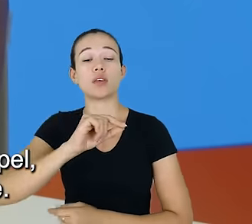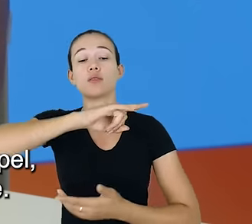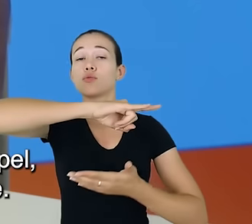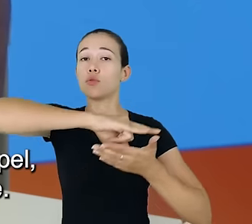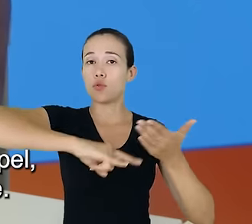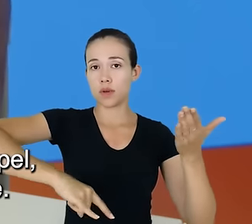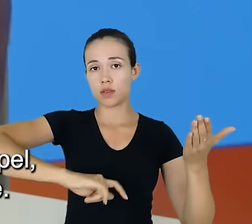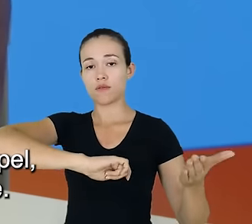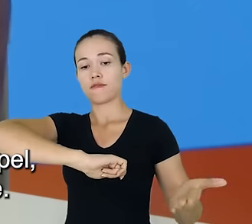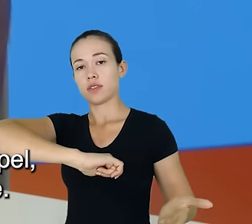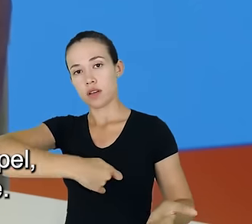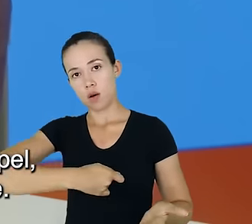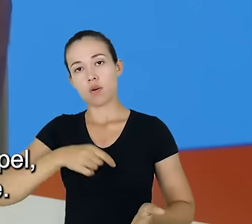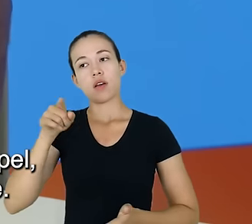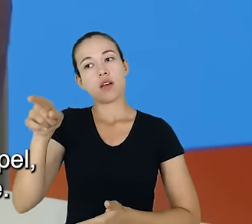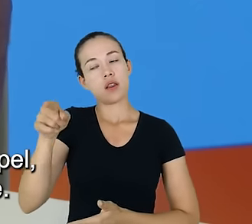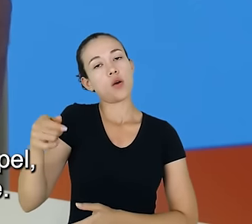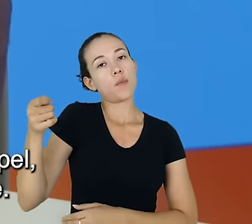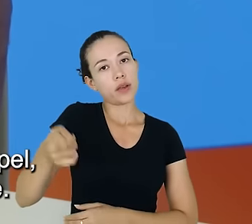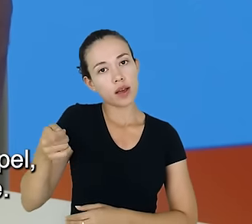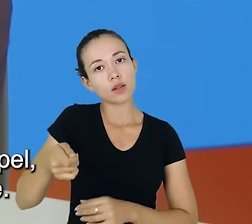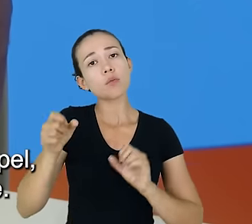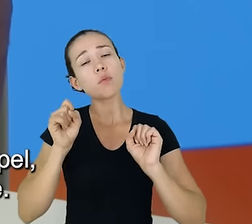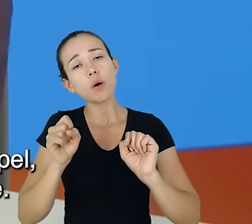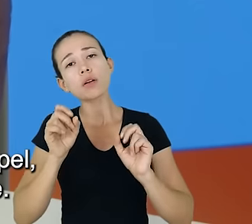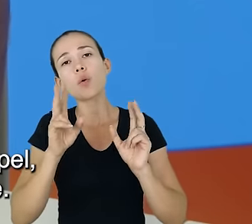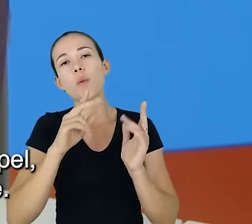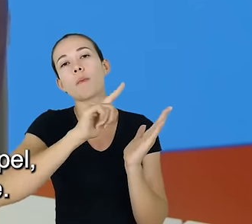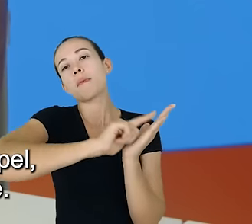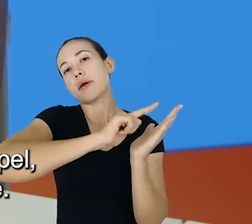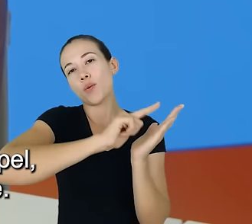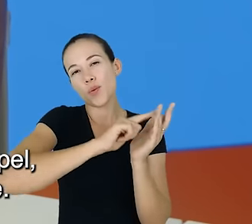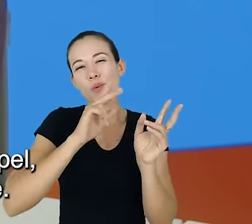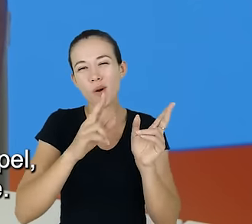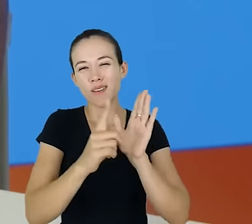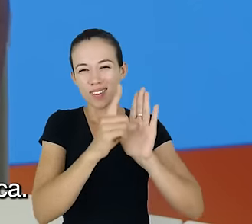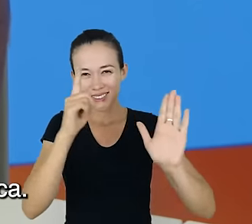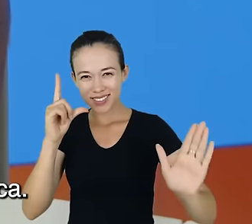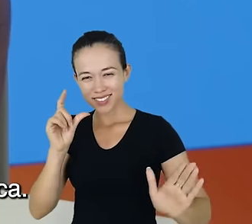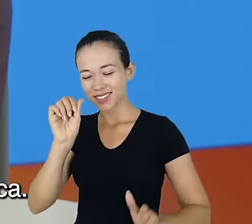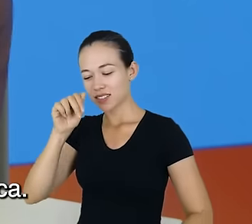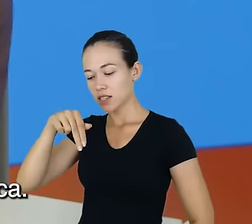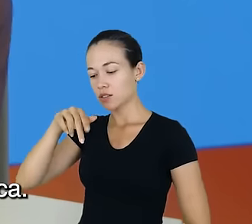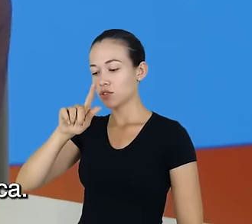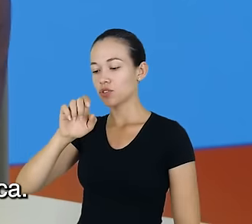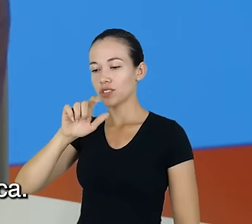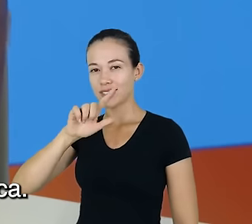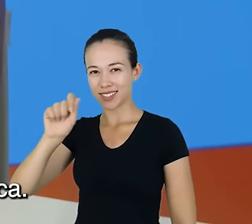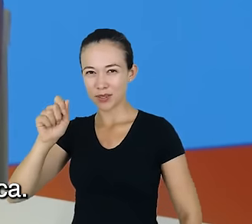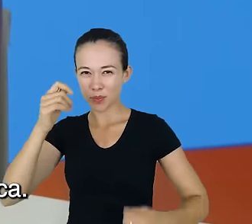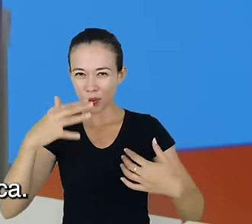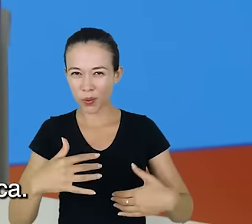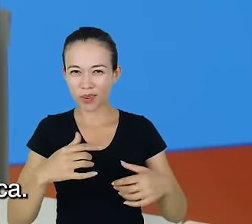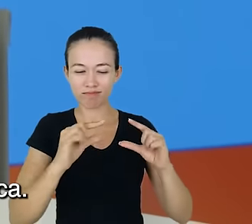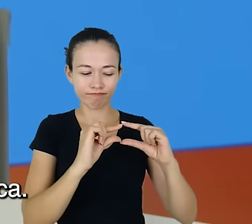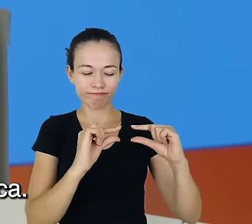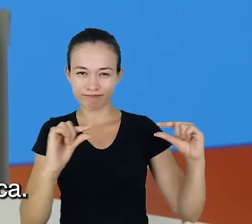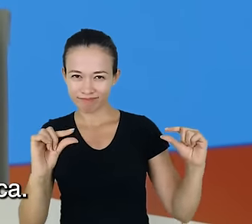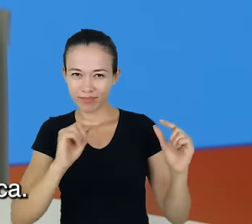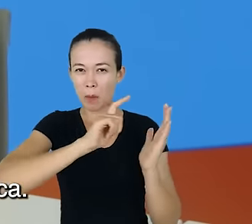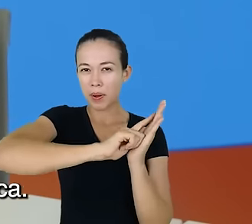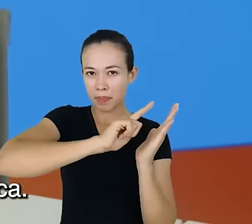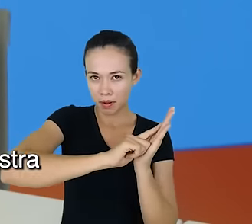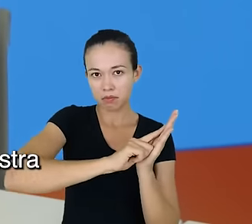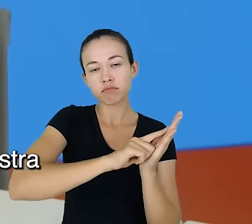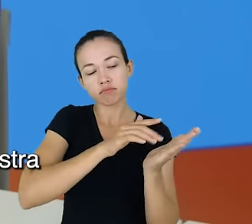bão papel como a Angela trouxe perfeitamente eh ele emite a nota de papel e Pode emitir a